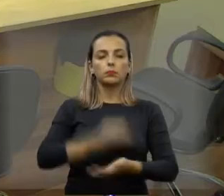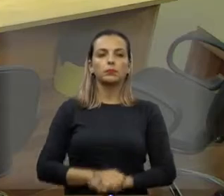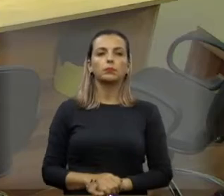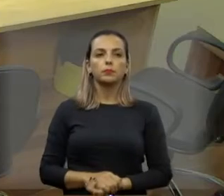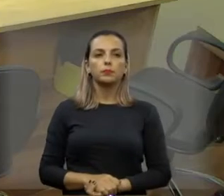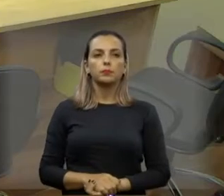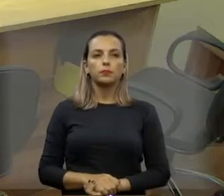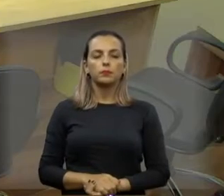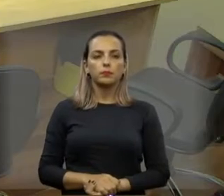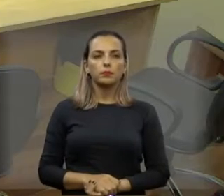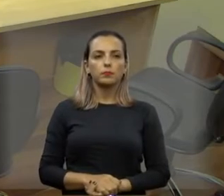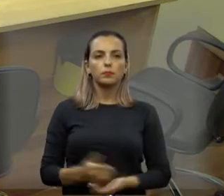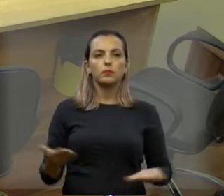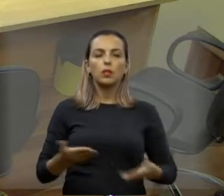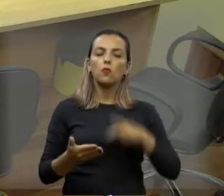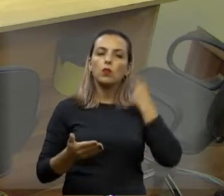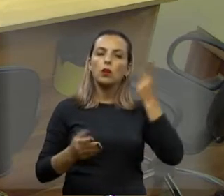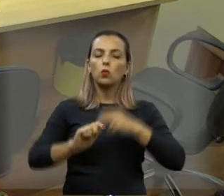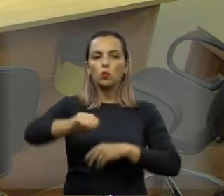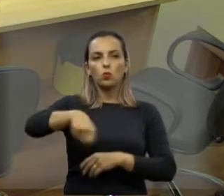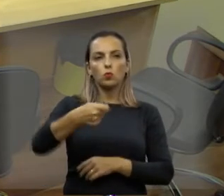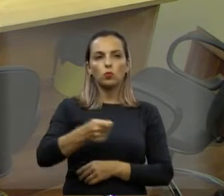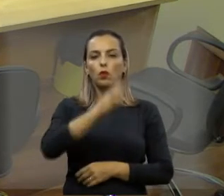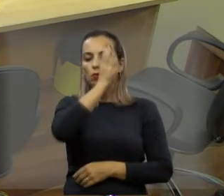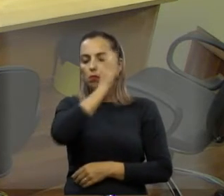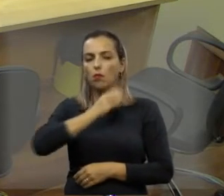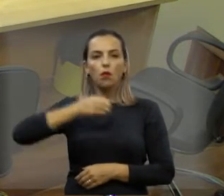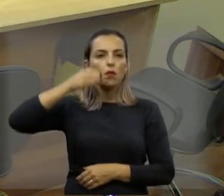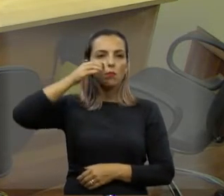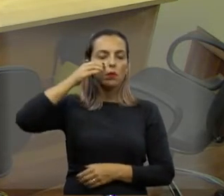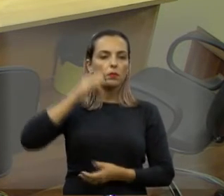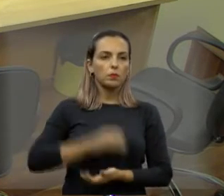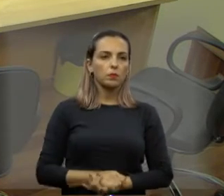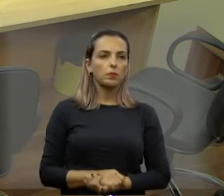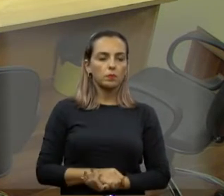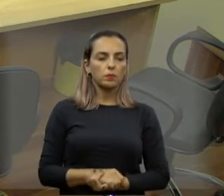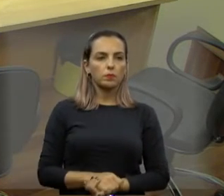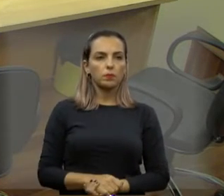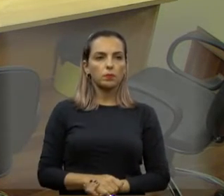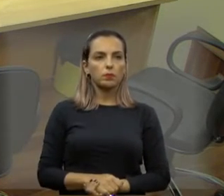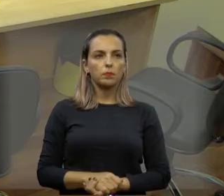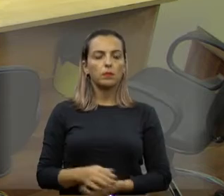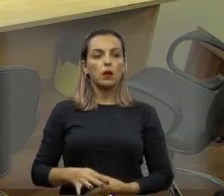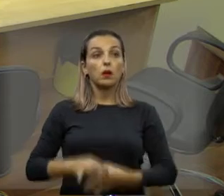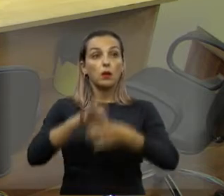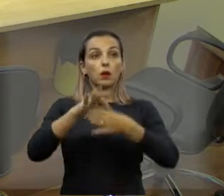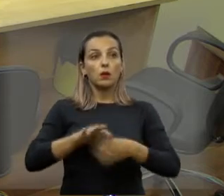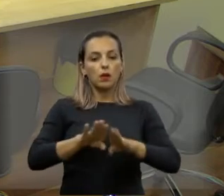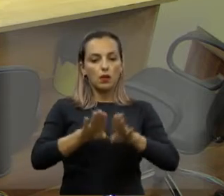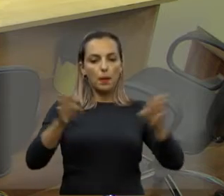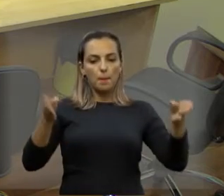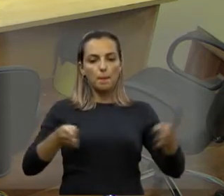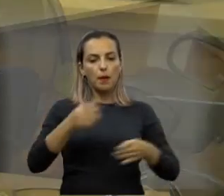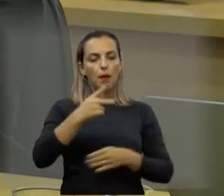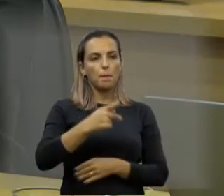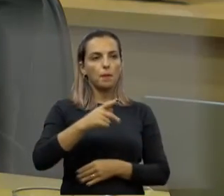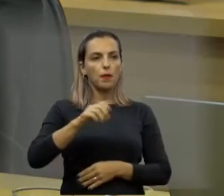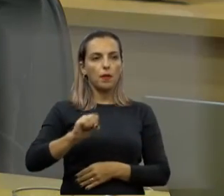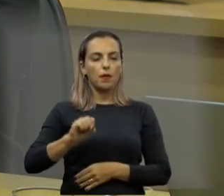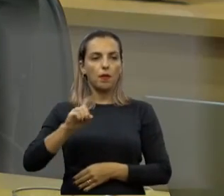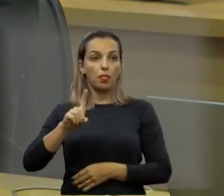e obrigado vereador com a palavra dor João Clemente líder da bancada do PSDB nesta